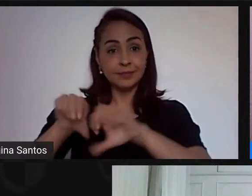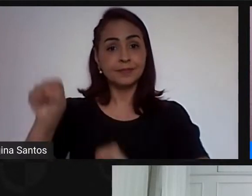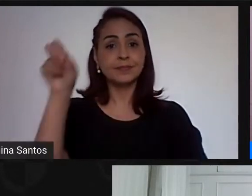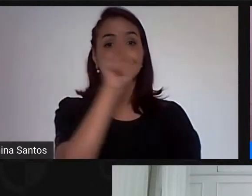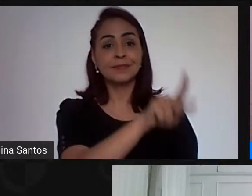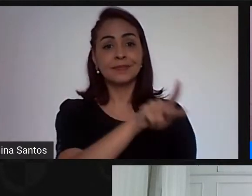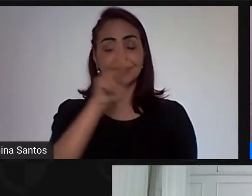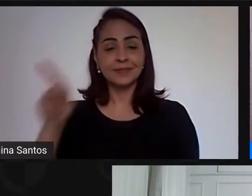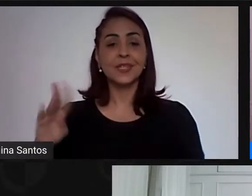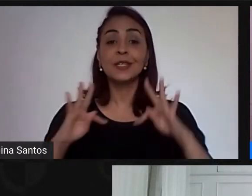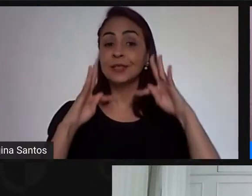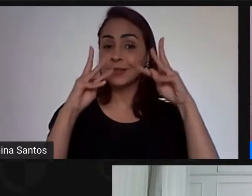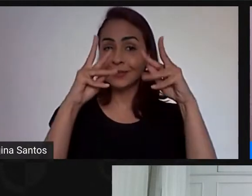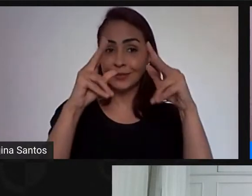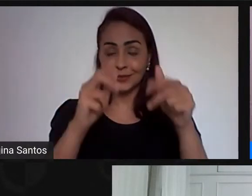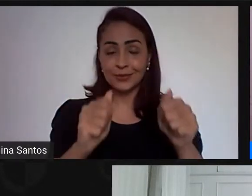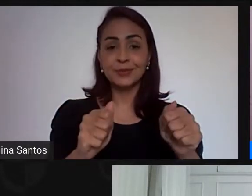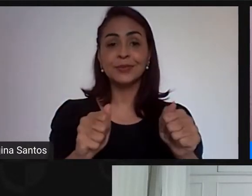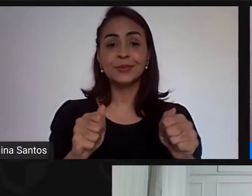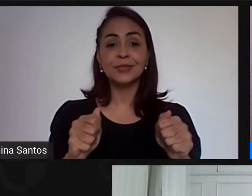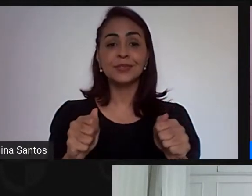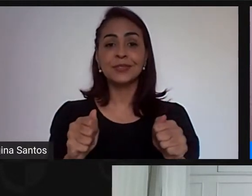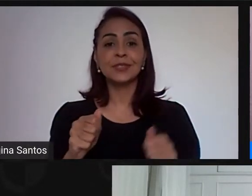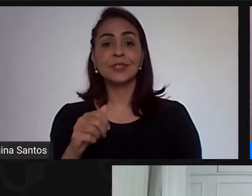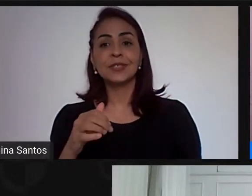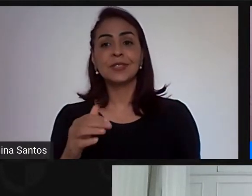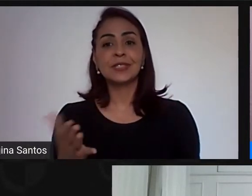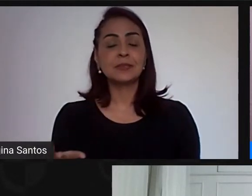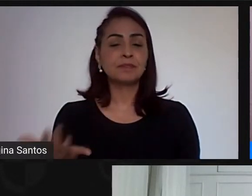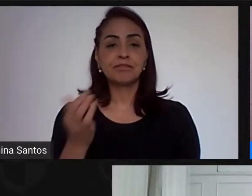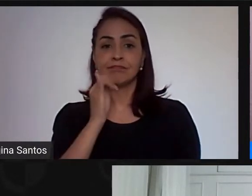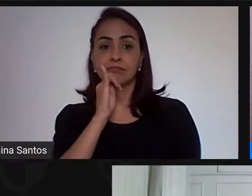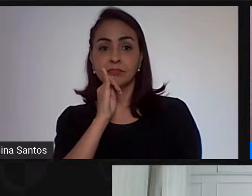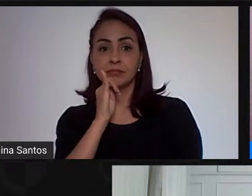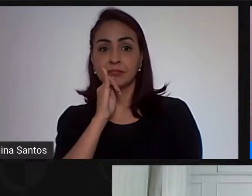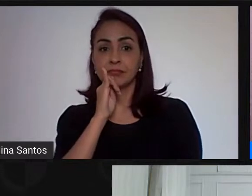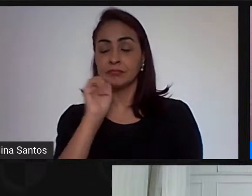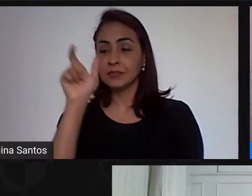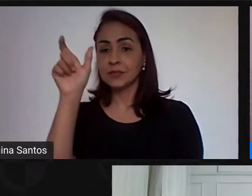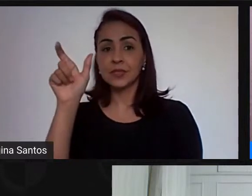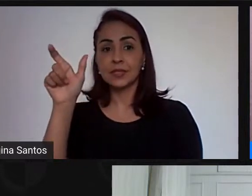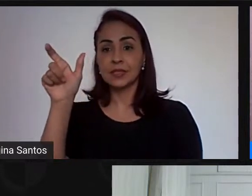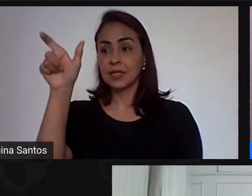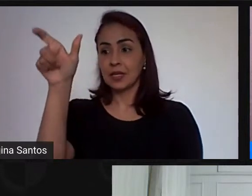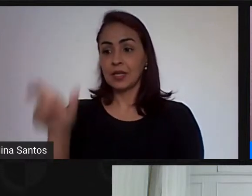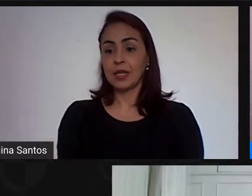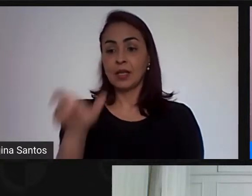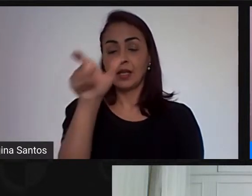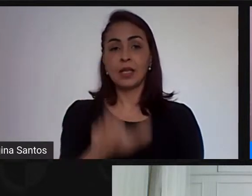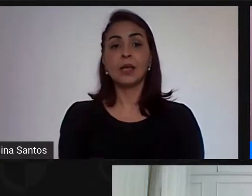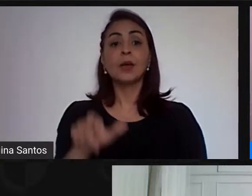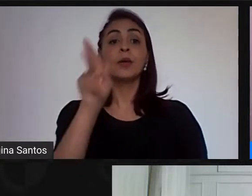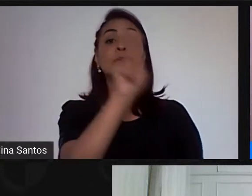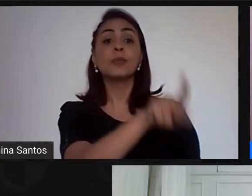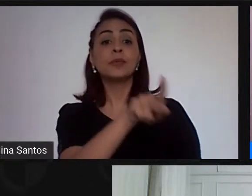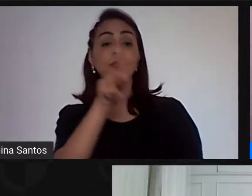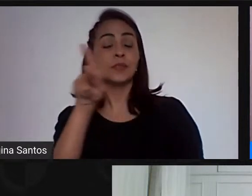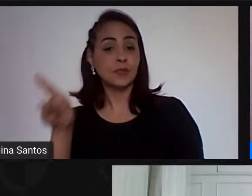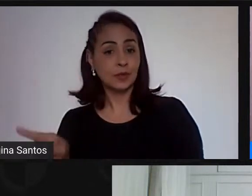Tudo que for colocado pelos professores servirá também como